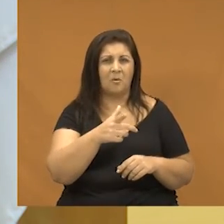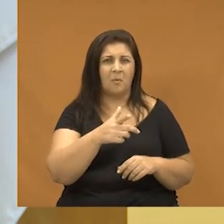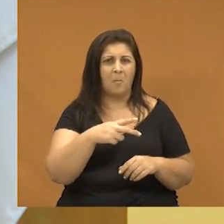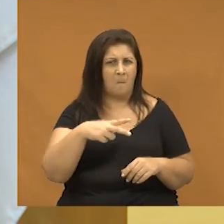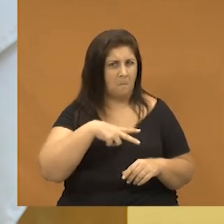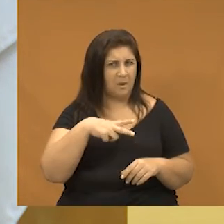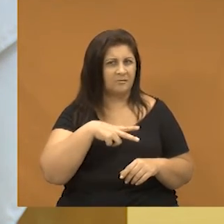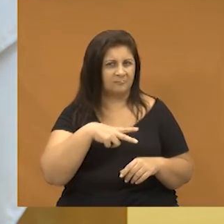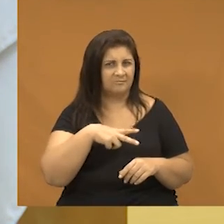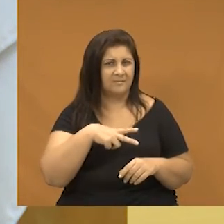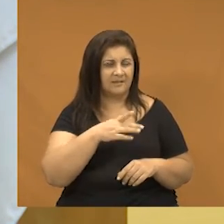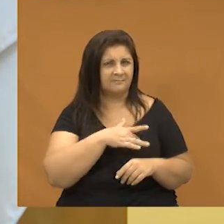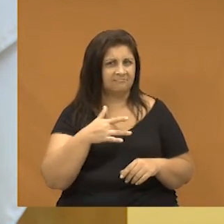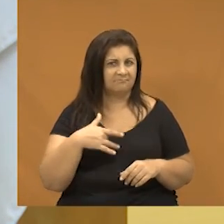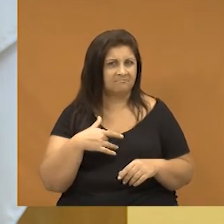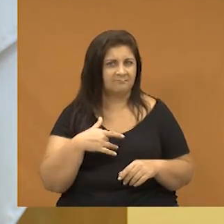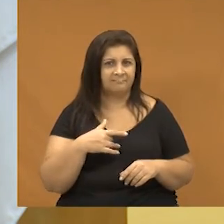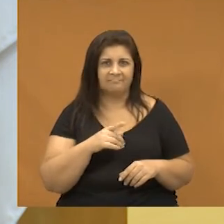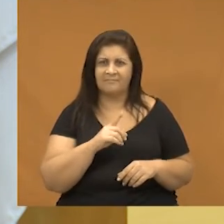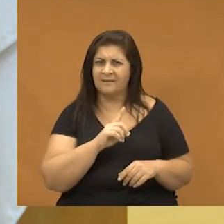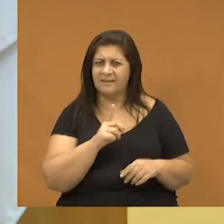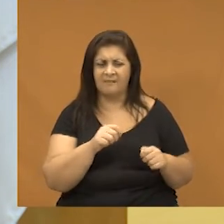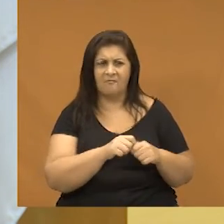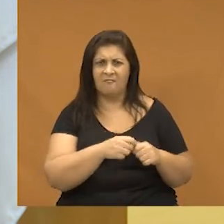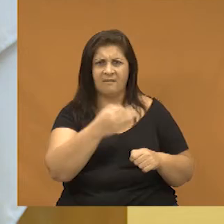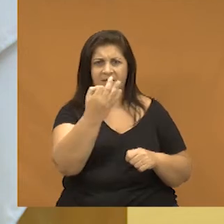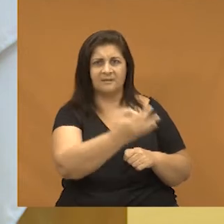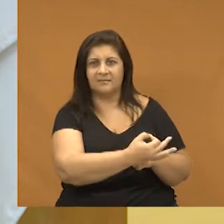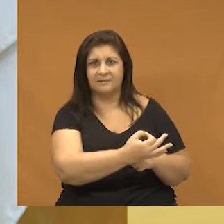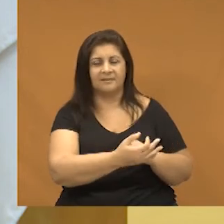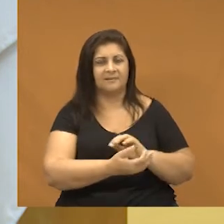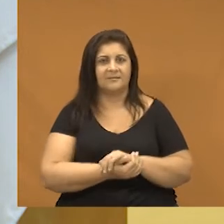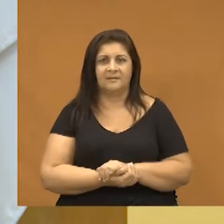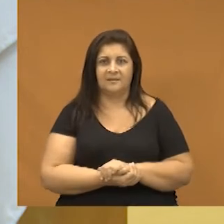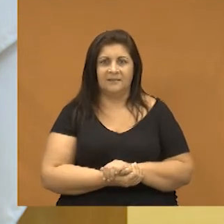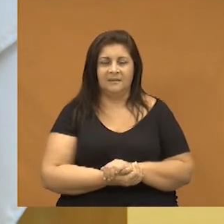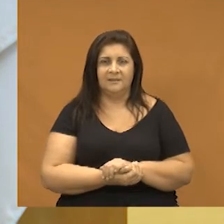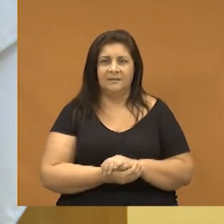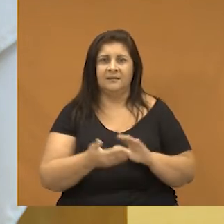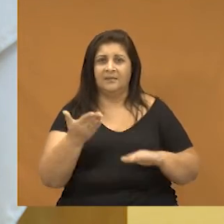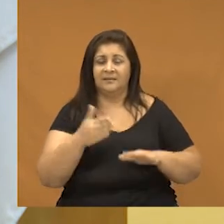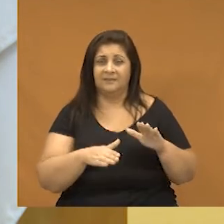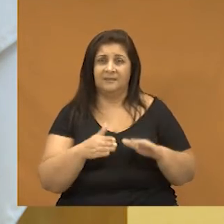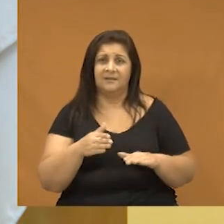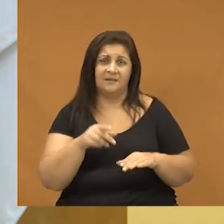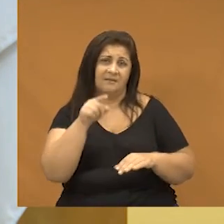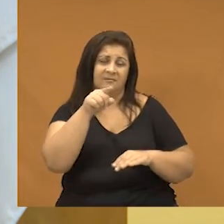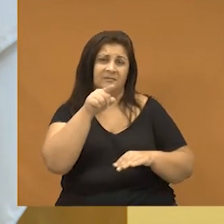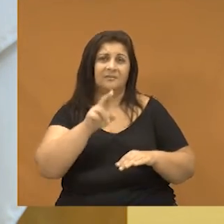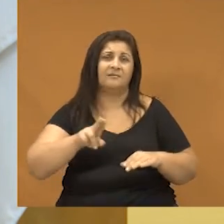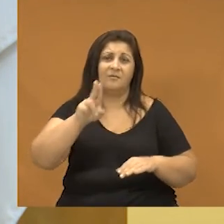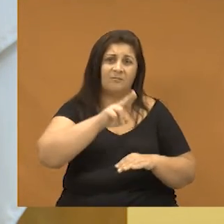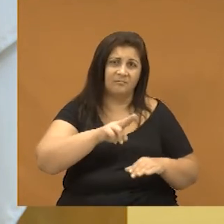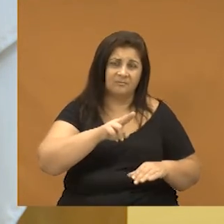convênio, né, não cumprir com o seu papel. Né? Muitas vezes você que utiliza o